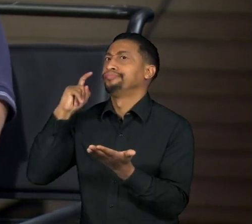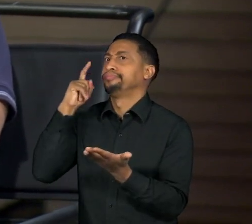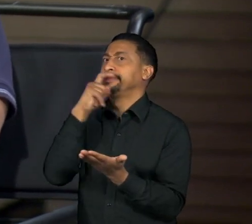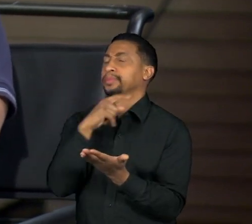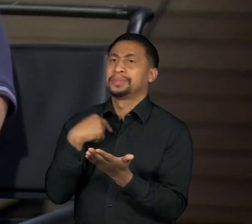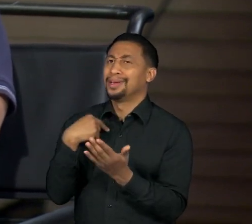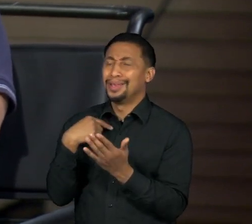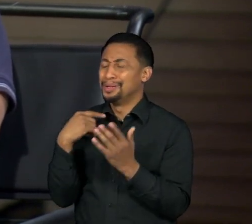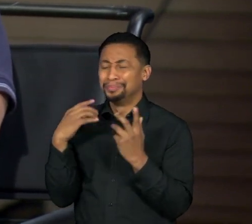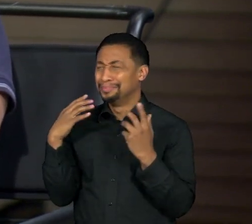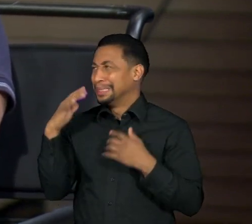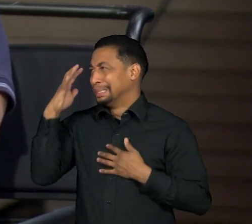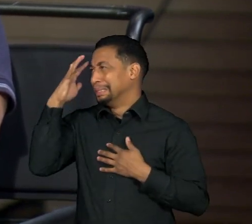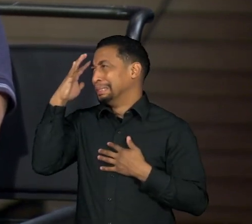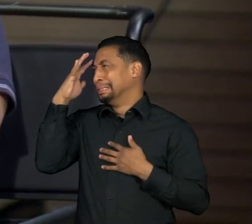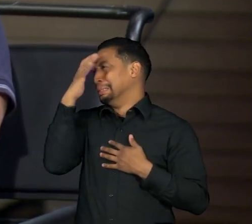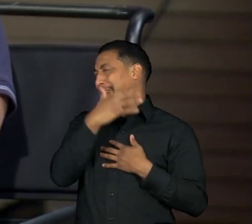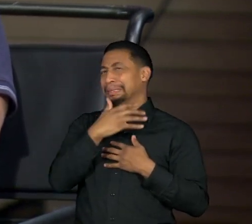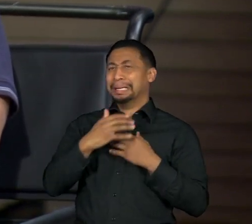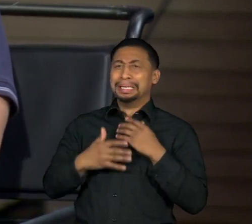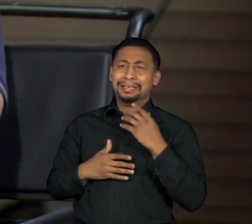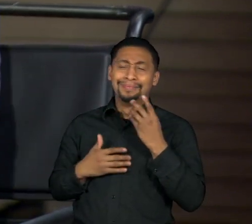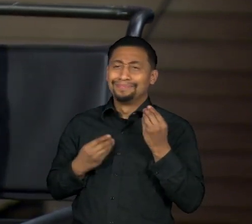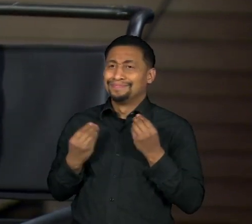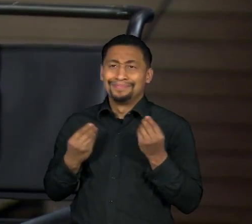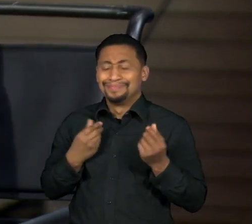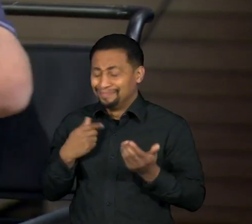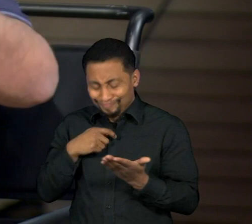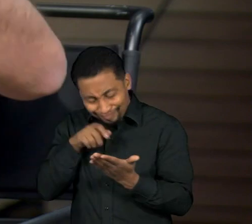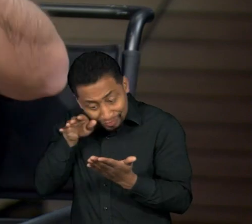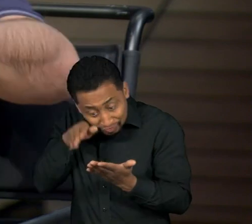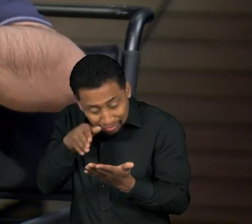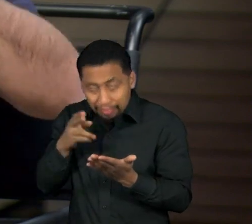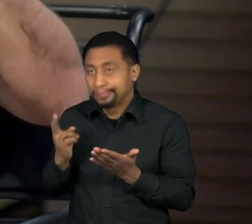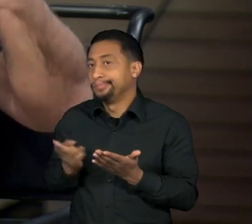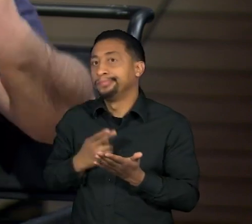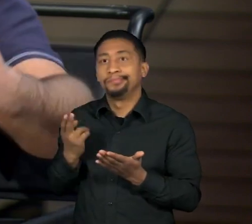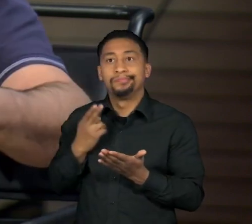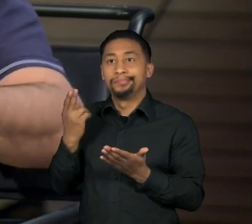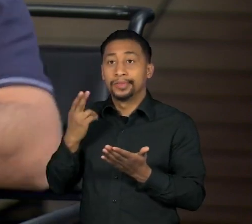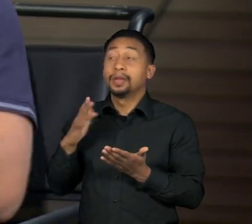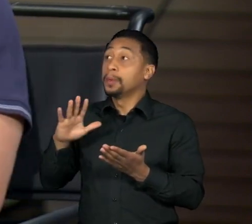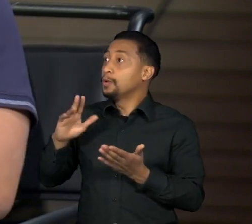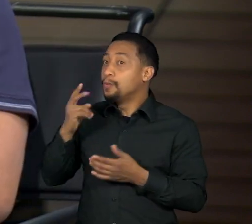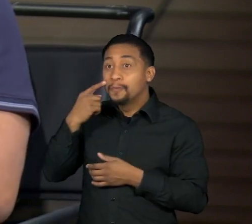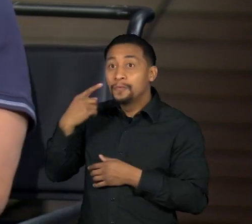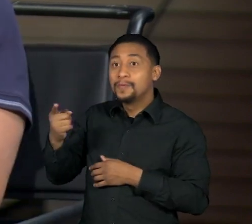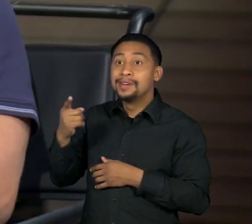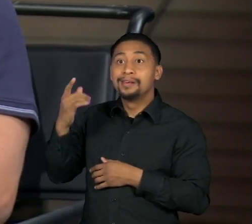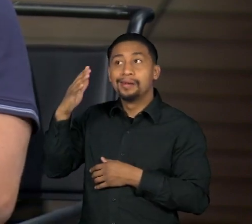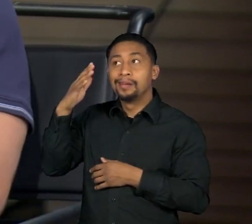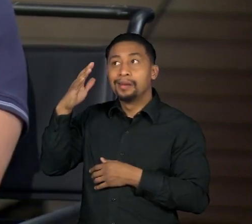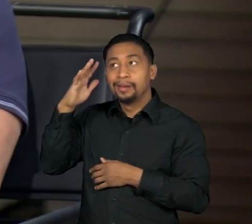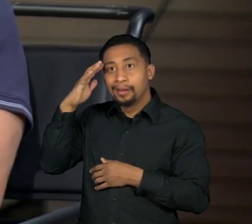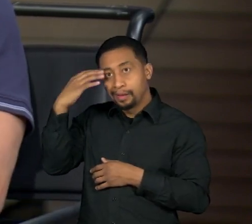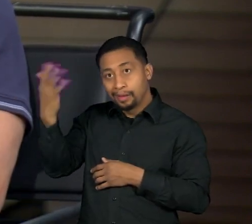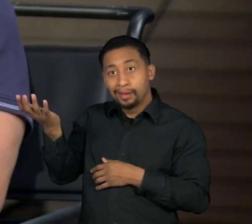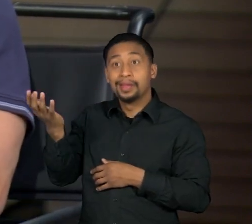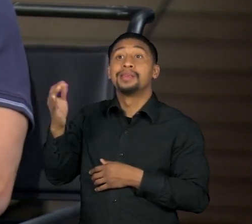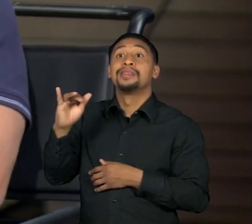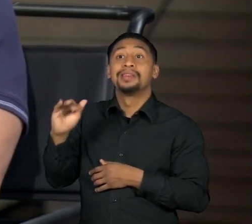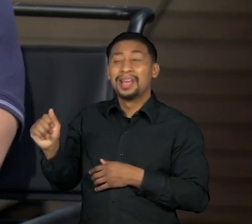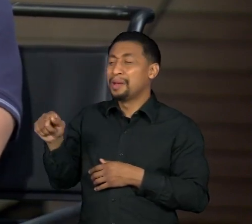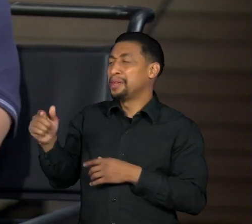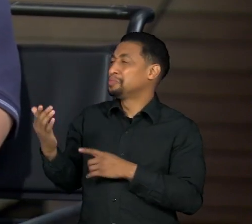tenho. Então, mesmo tendo conhecimento sobre inteligência artificial, blockchain e outras tecnologias, era muito difícil realizar esse